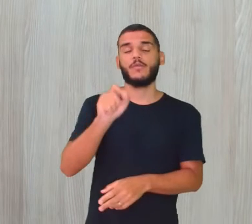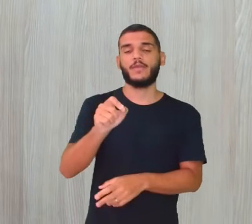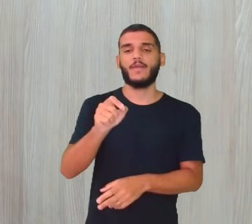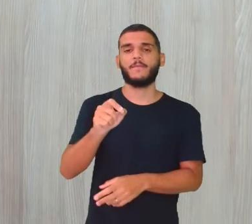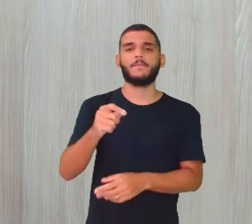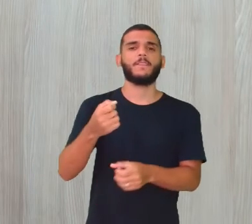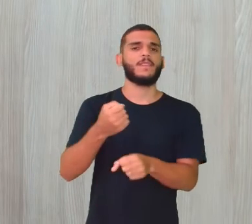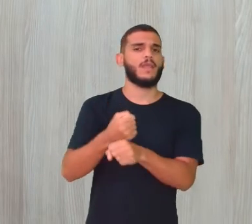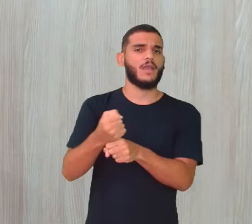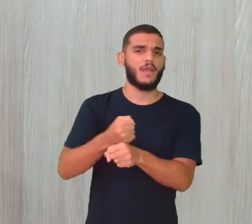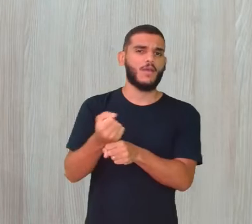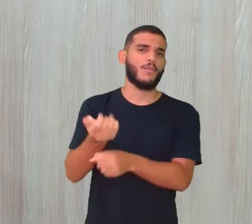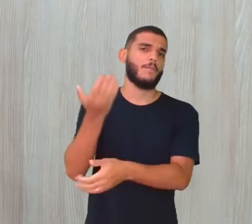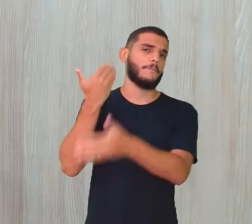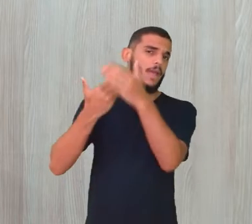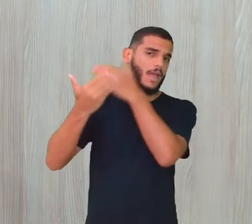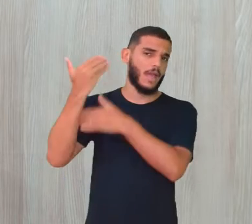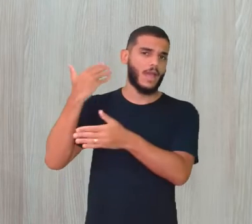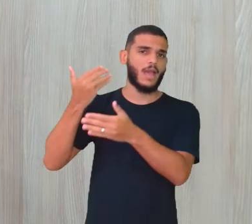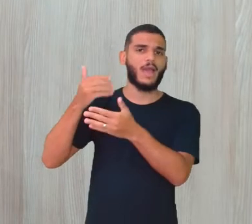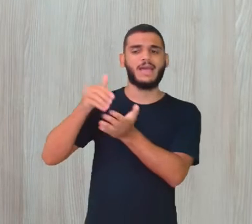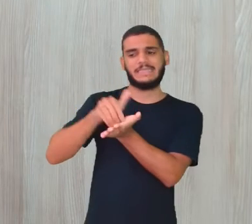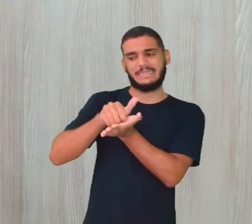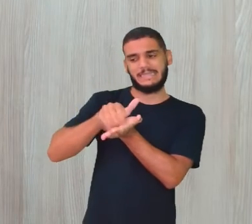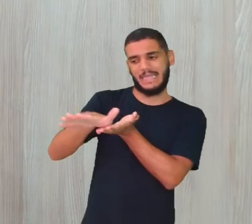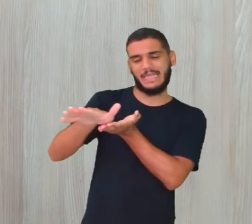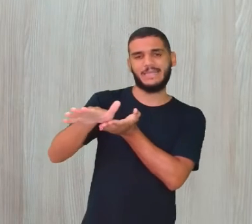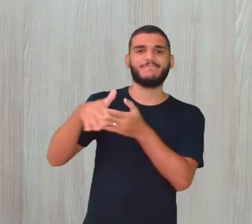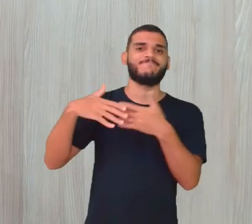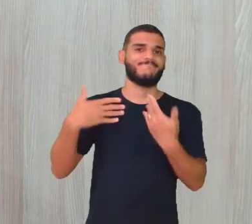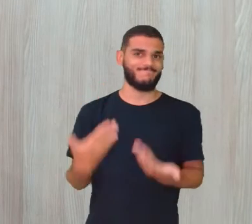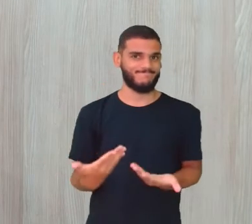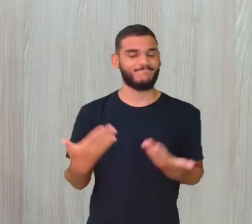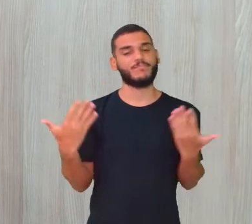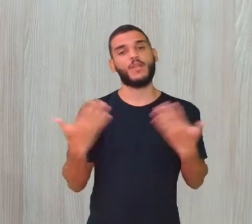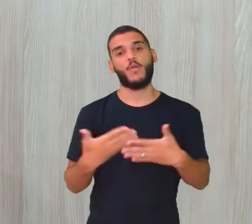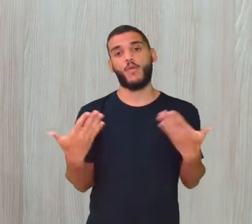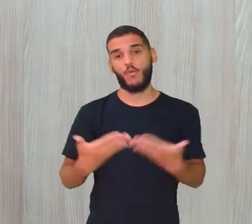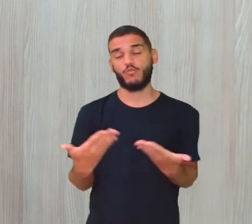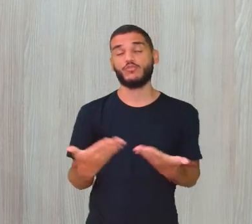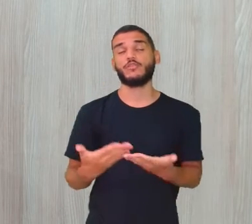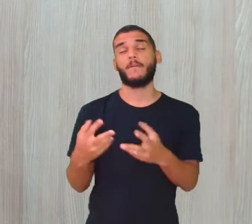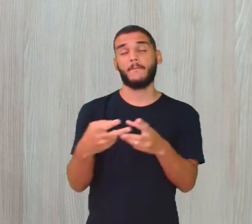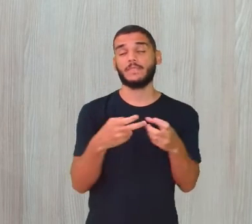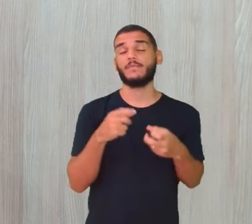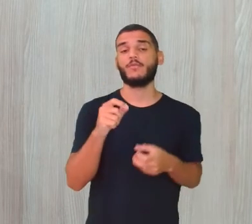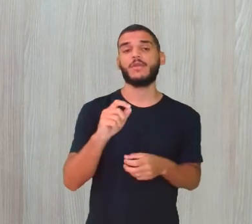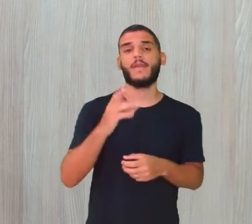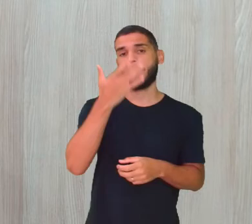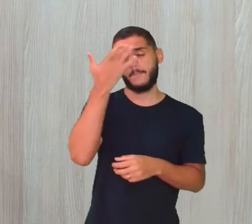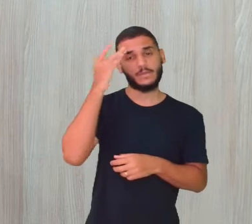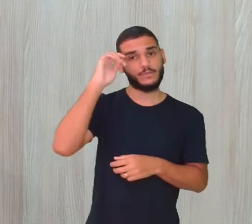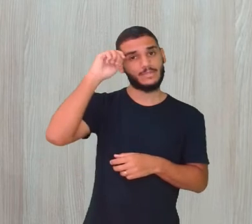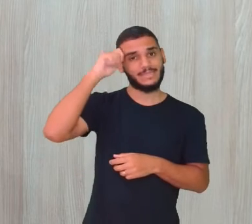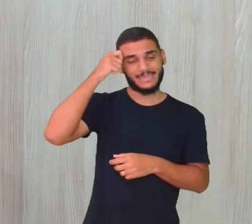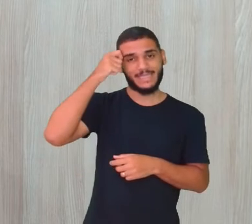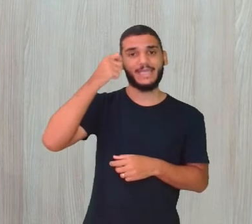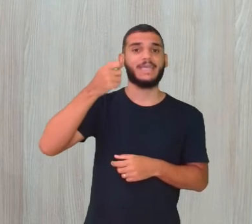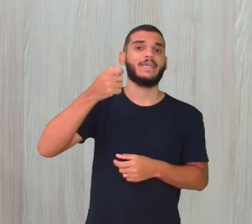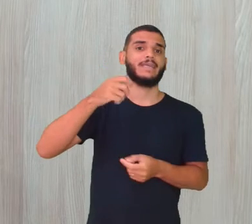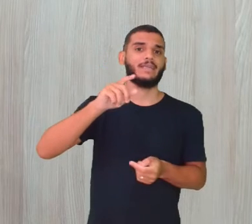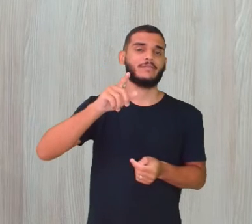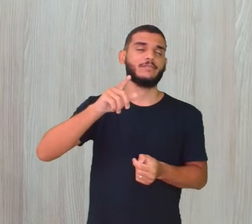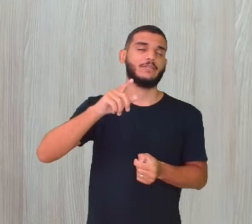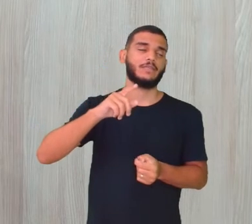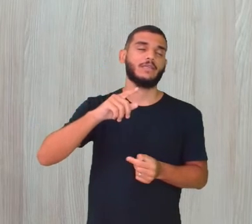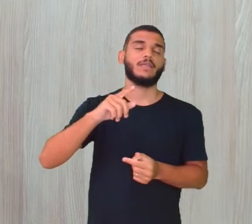educação. Hoje a gente já vê uma inserção maior de negros na universidade, o que há décadas atrás não existia. A